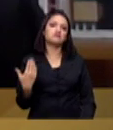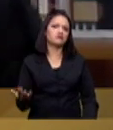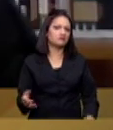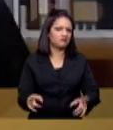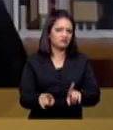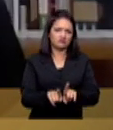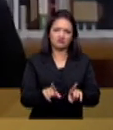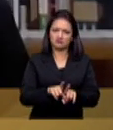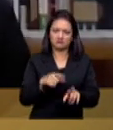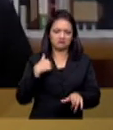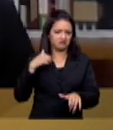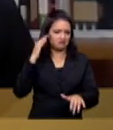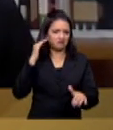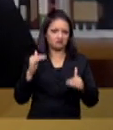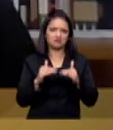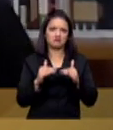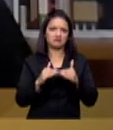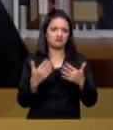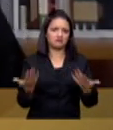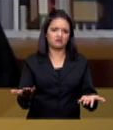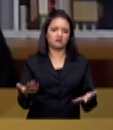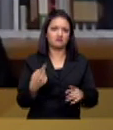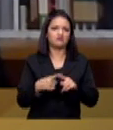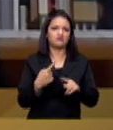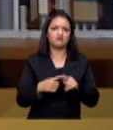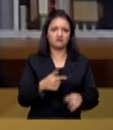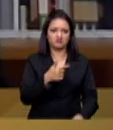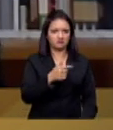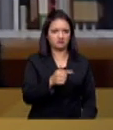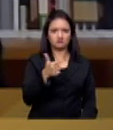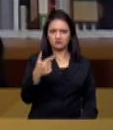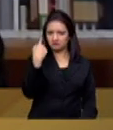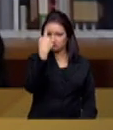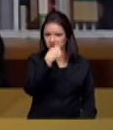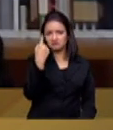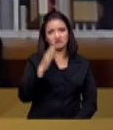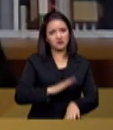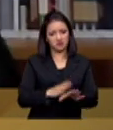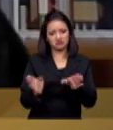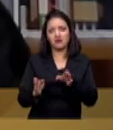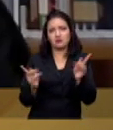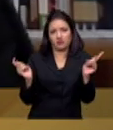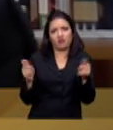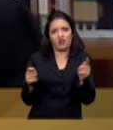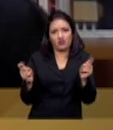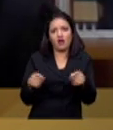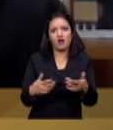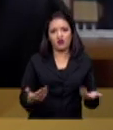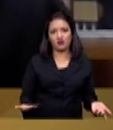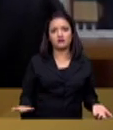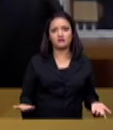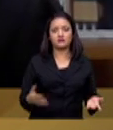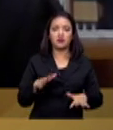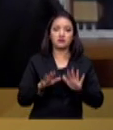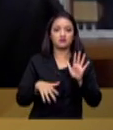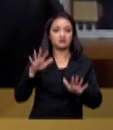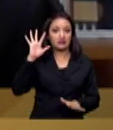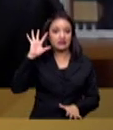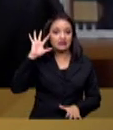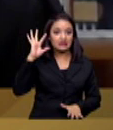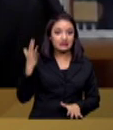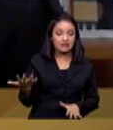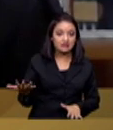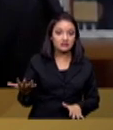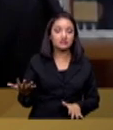razoável. 72 horas é um prazo bastante razoável. E, muitas vezes, essas decisões contra o poder